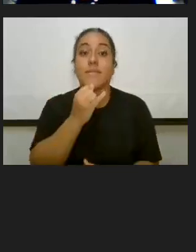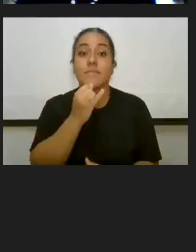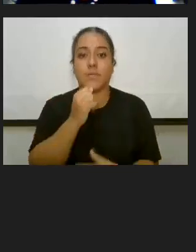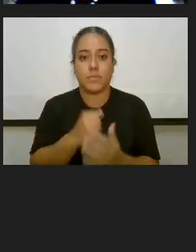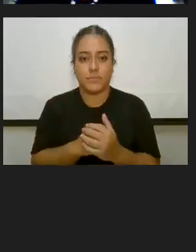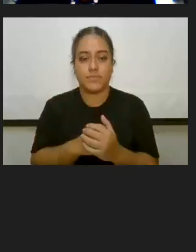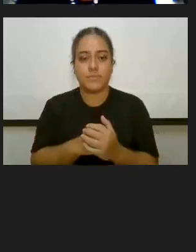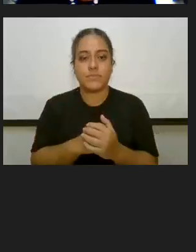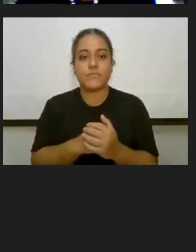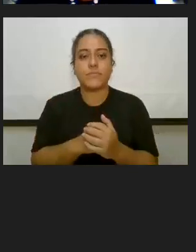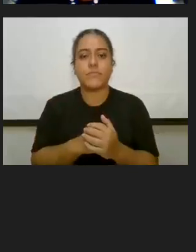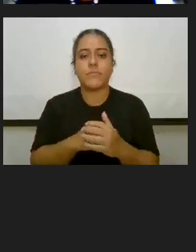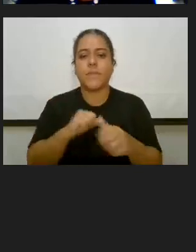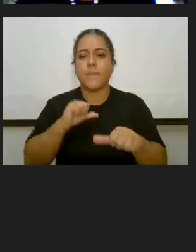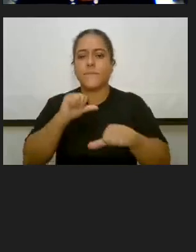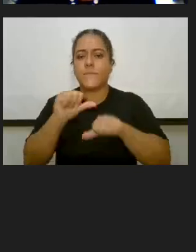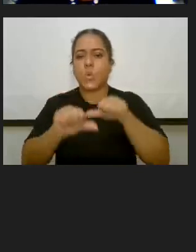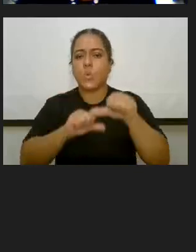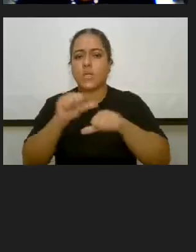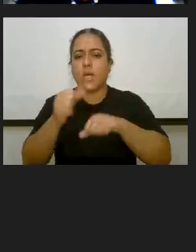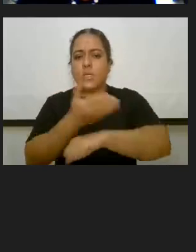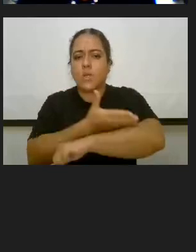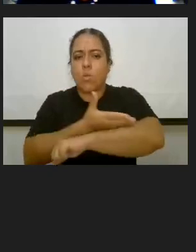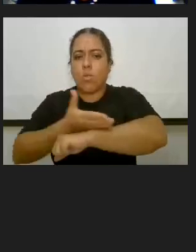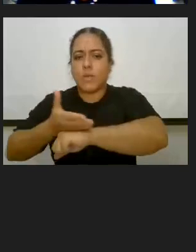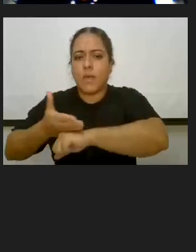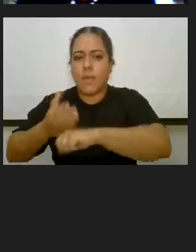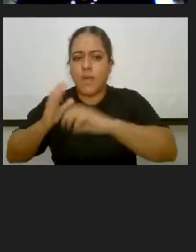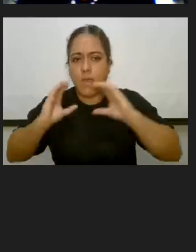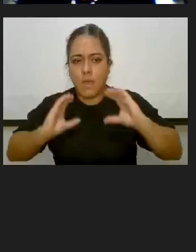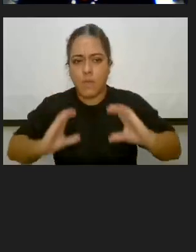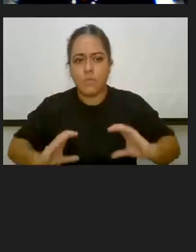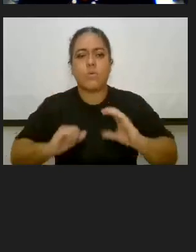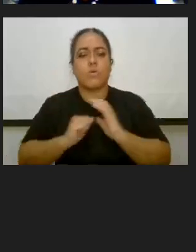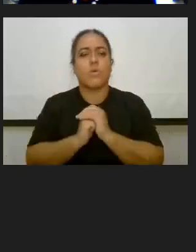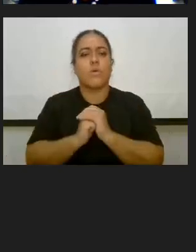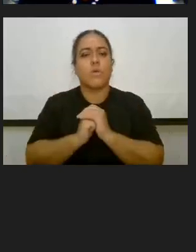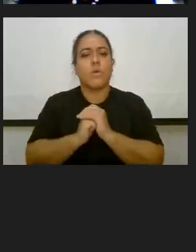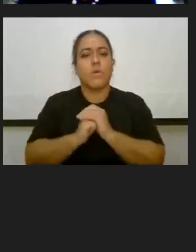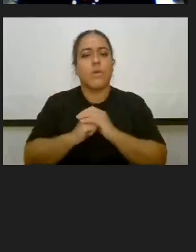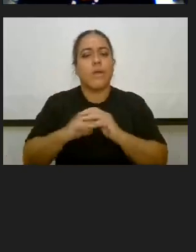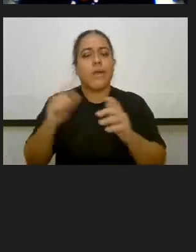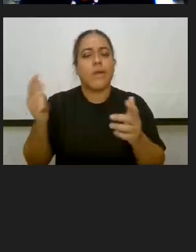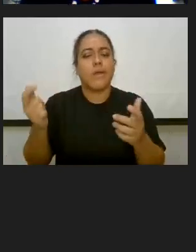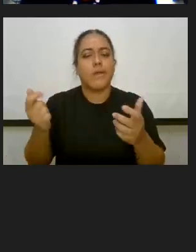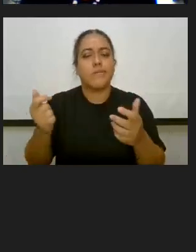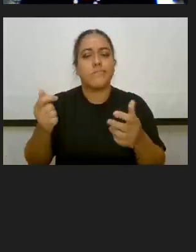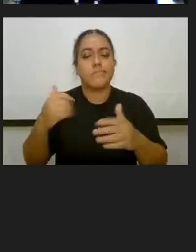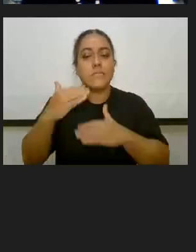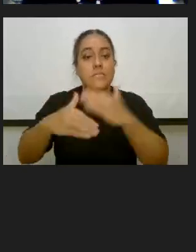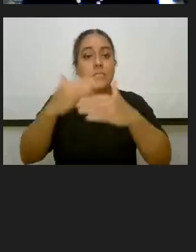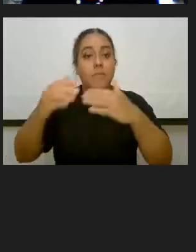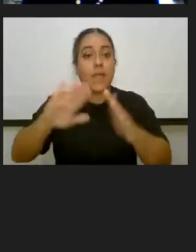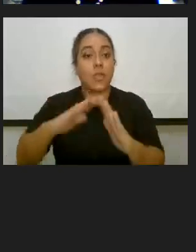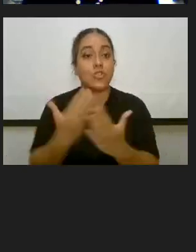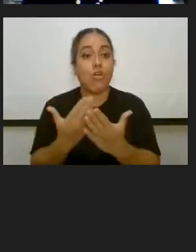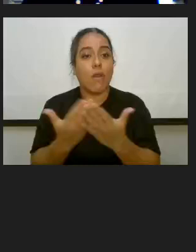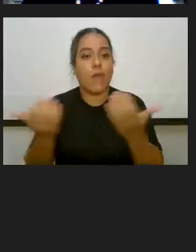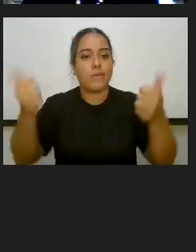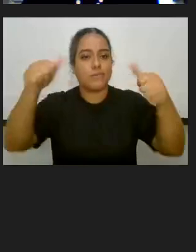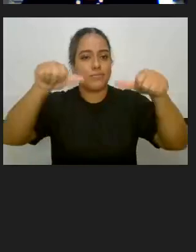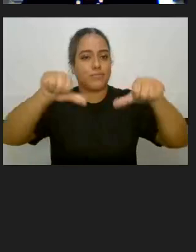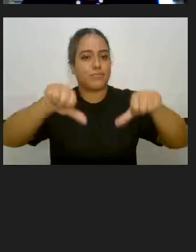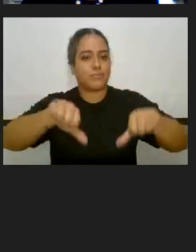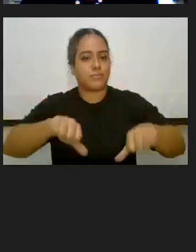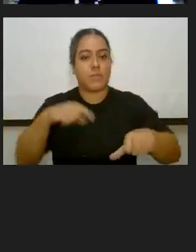a mudança do comportamento e a alteração do desempenho escolar, que a gente pode ficar